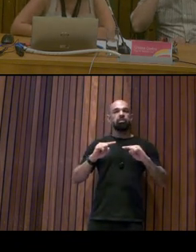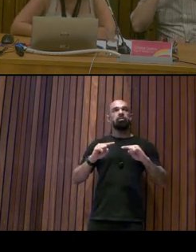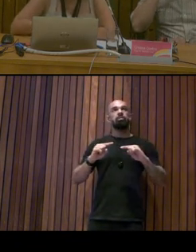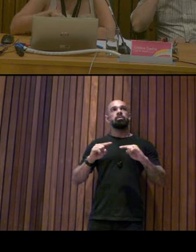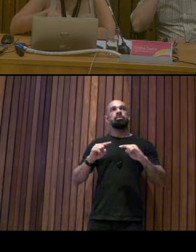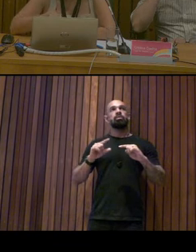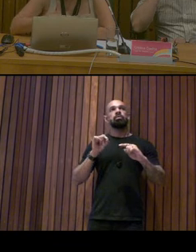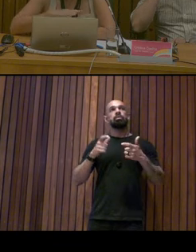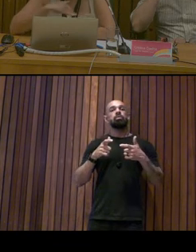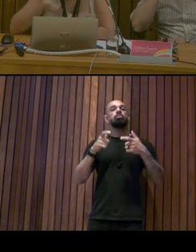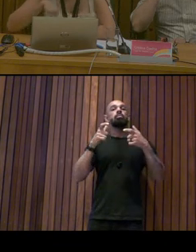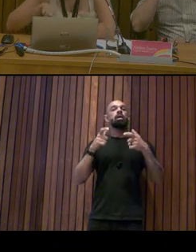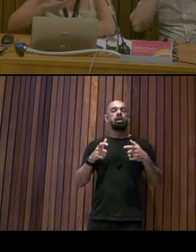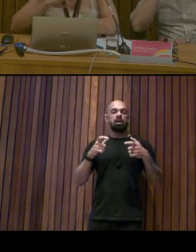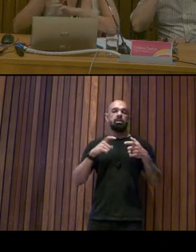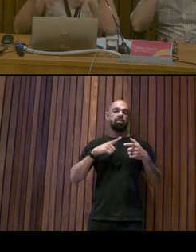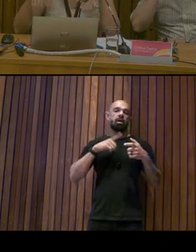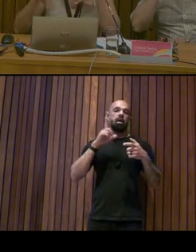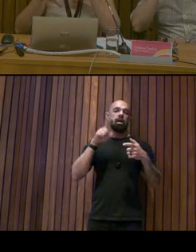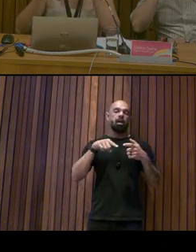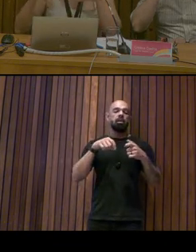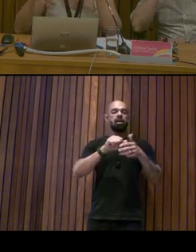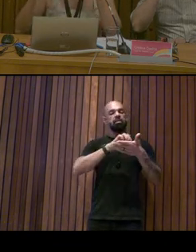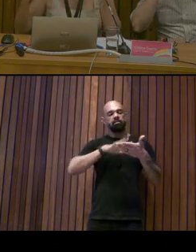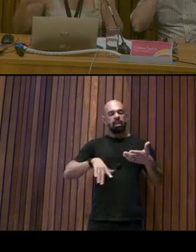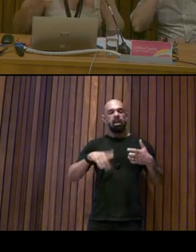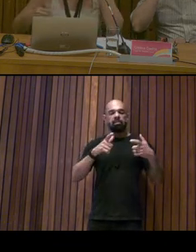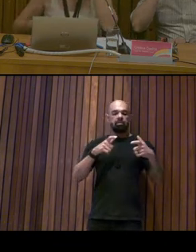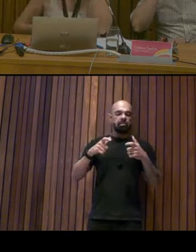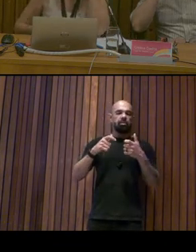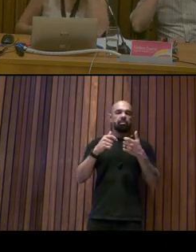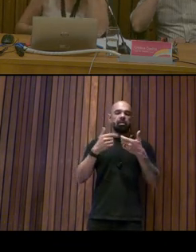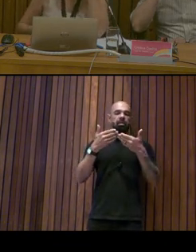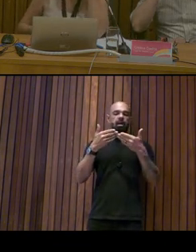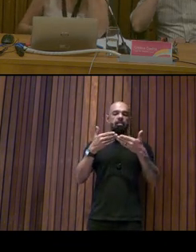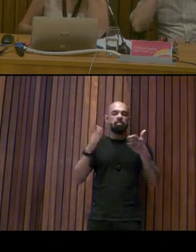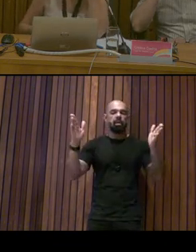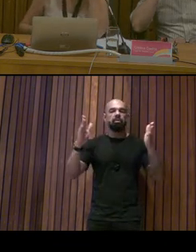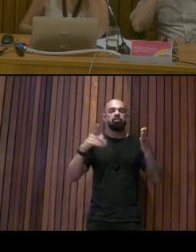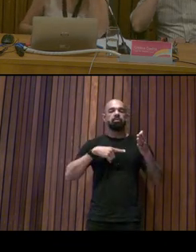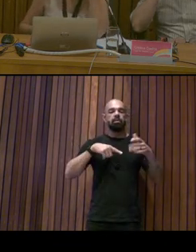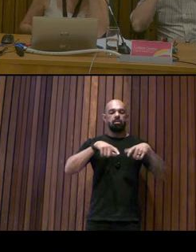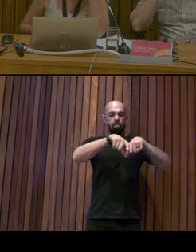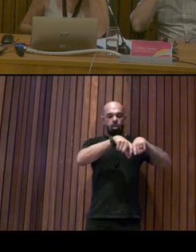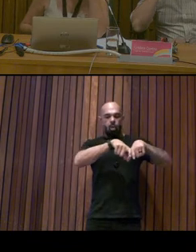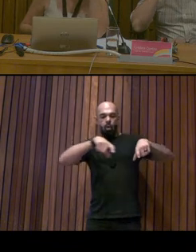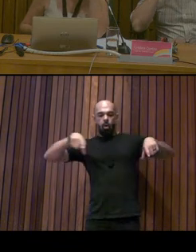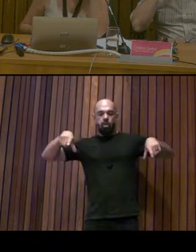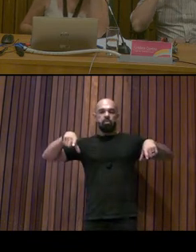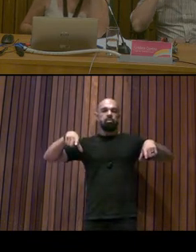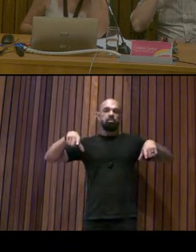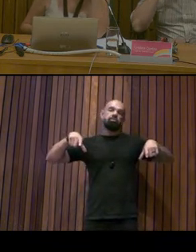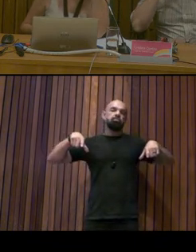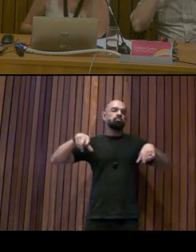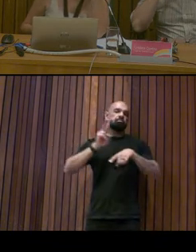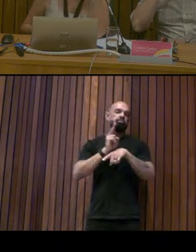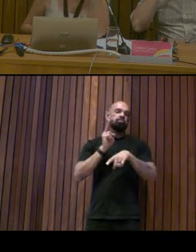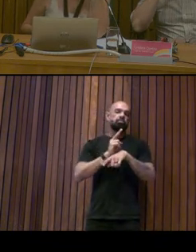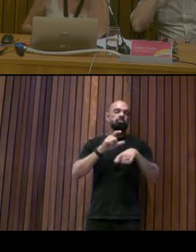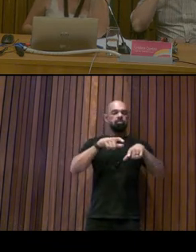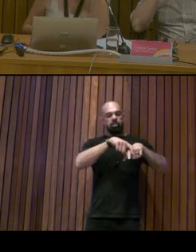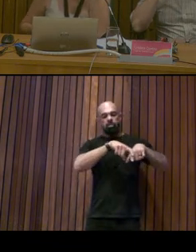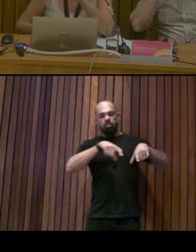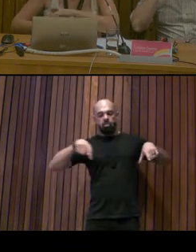num espaço que tem, que é um espaço de atividades mais aberto, um hall, inclusive é o hall como se fosse um foyer para